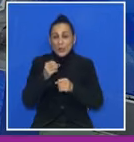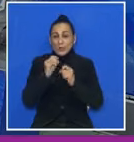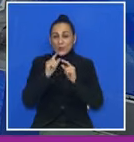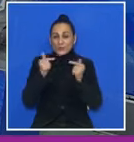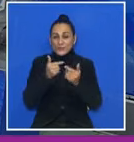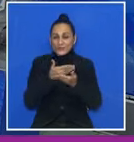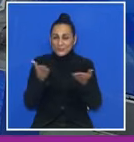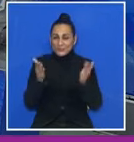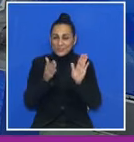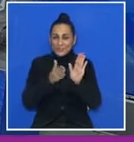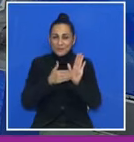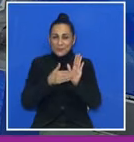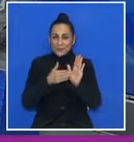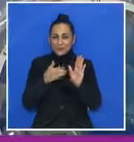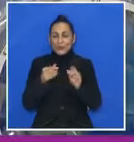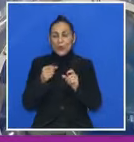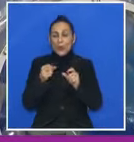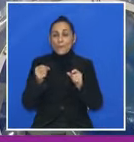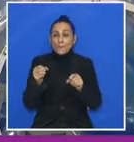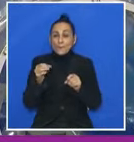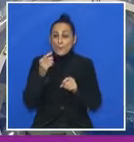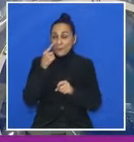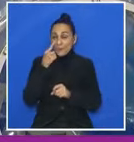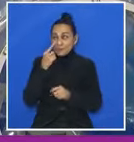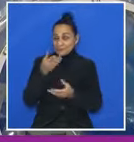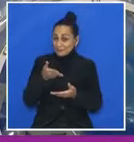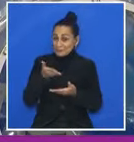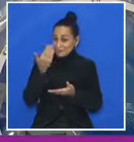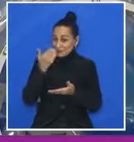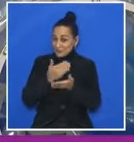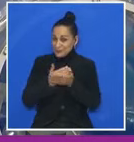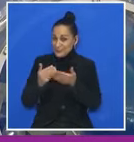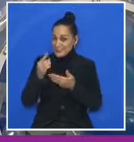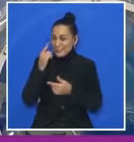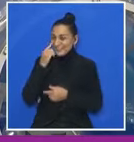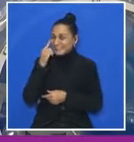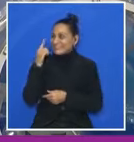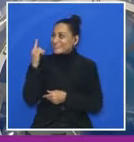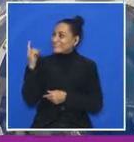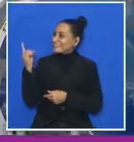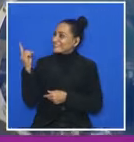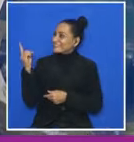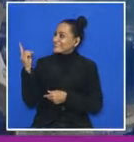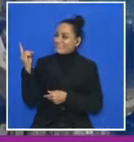Boa sorte para você que apostou. Bolas posicionadas. Vamos começar. Valendo!